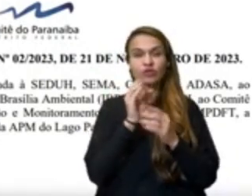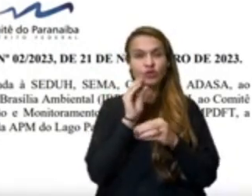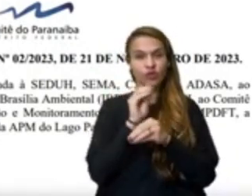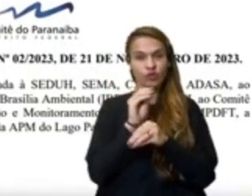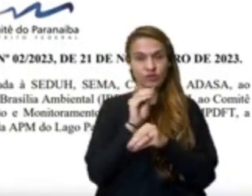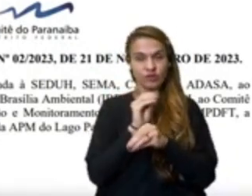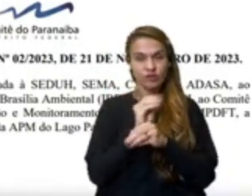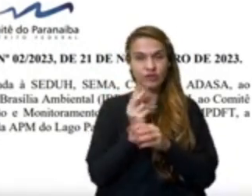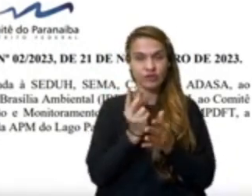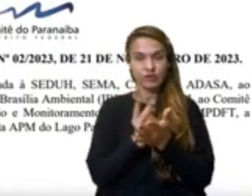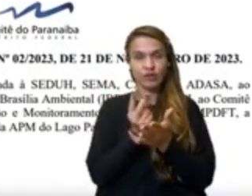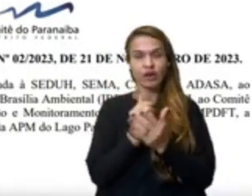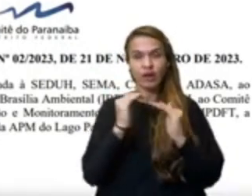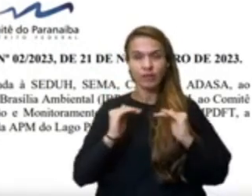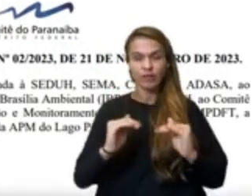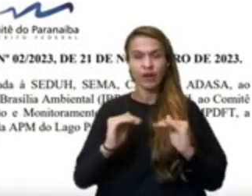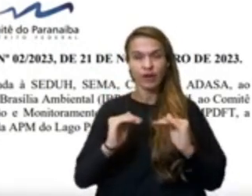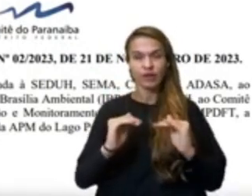questão